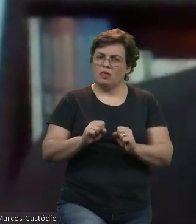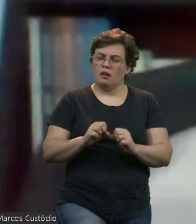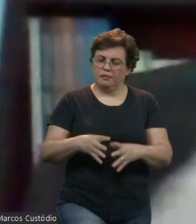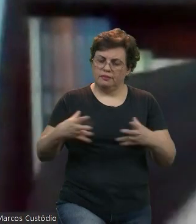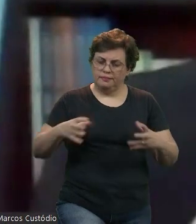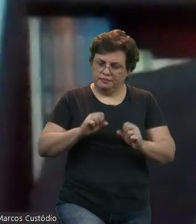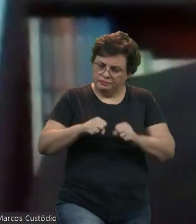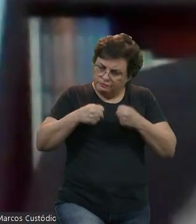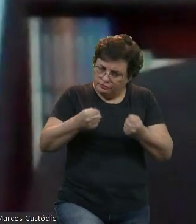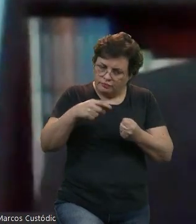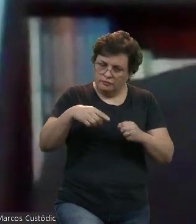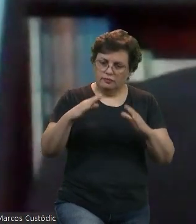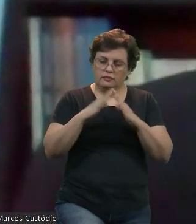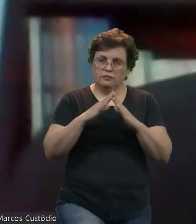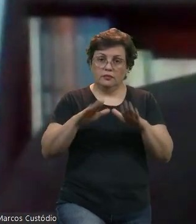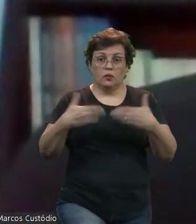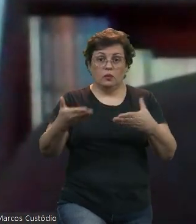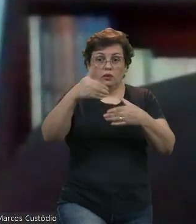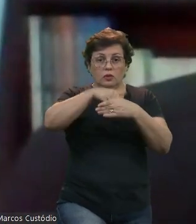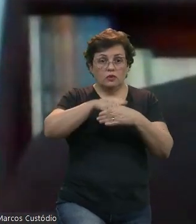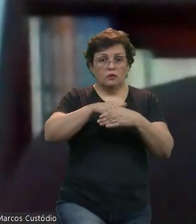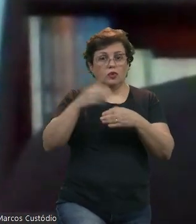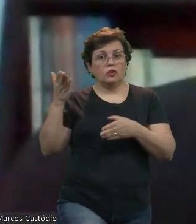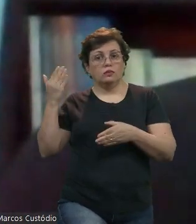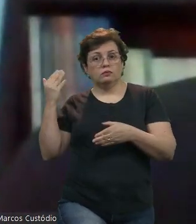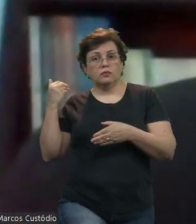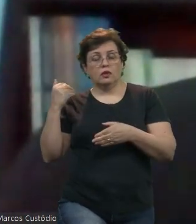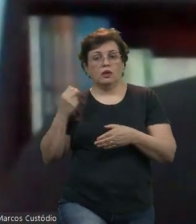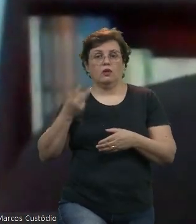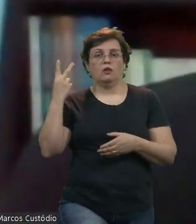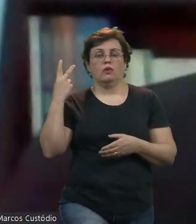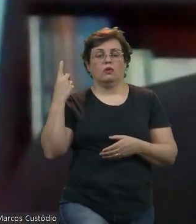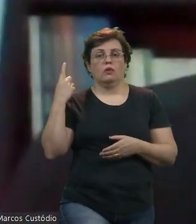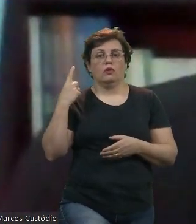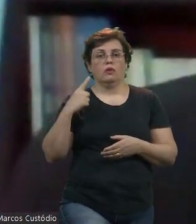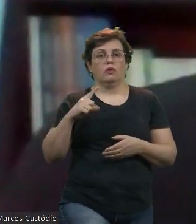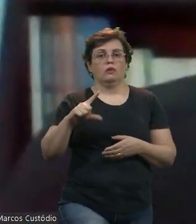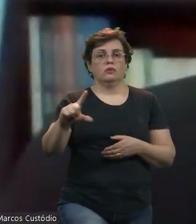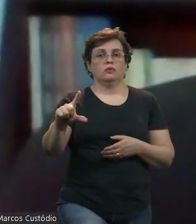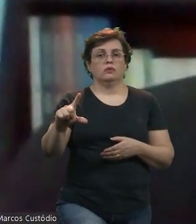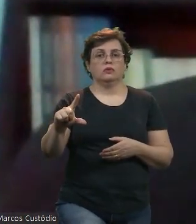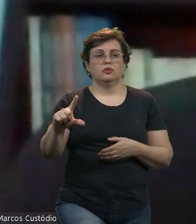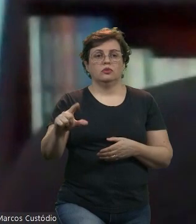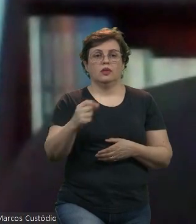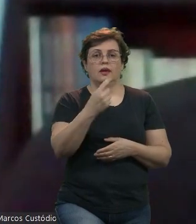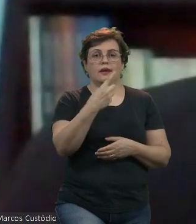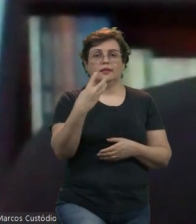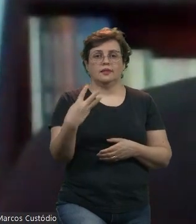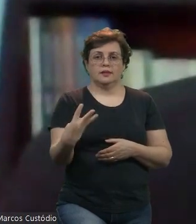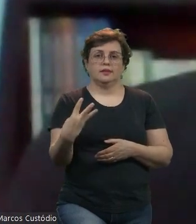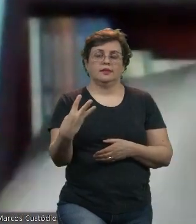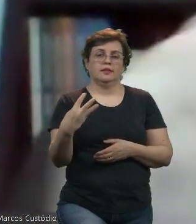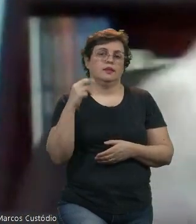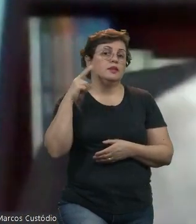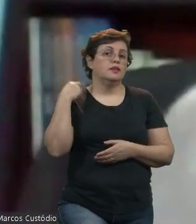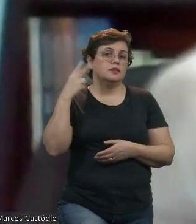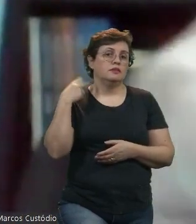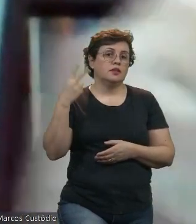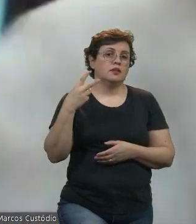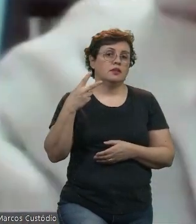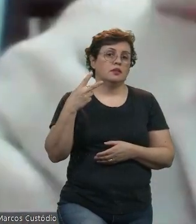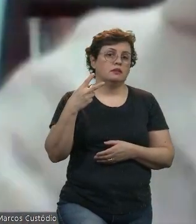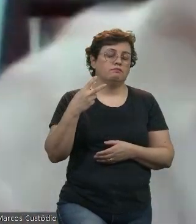num passado agora muito recente, a manutenção das 13 cadeiras de vereador, a redução